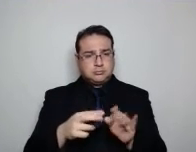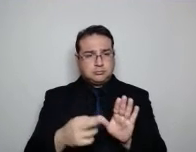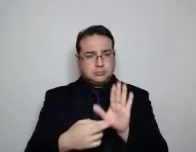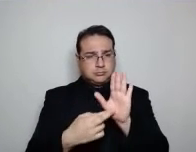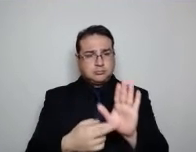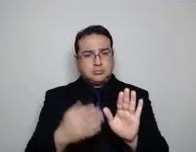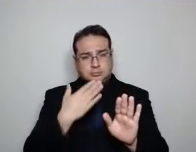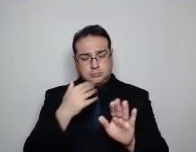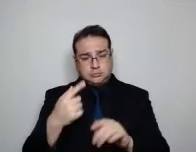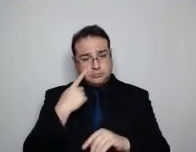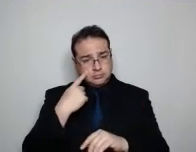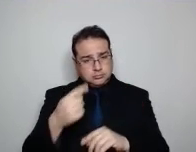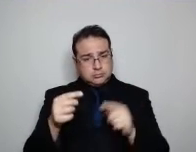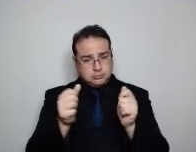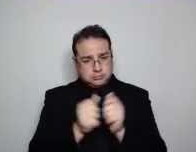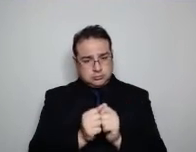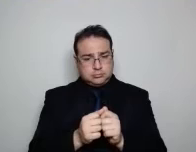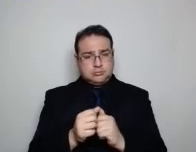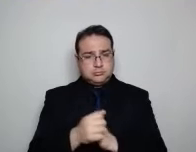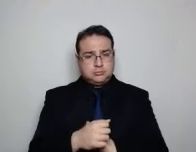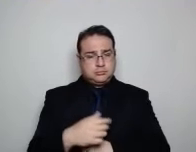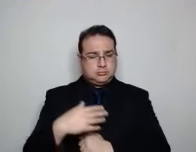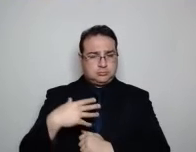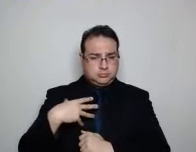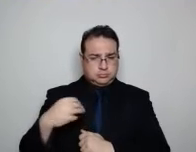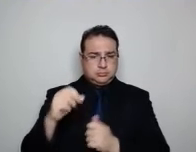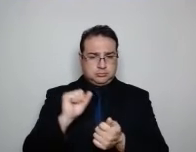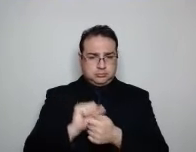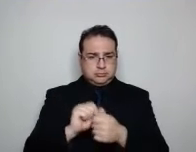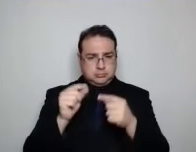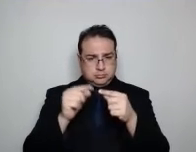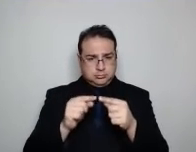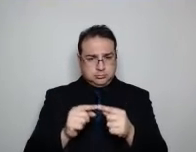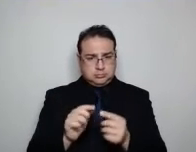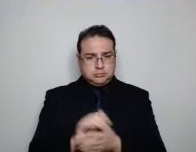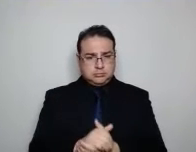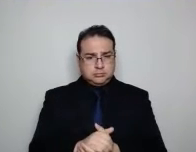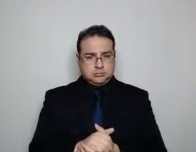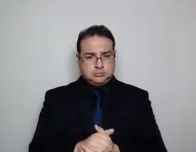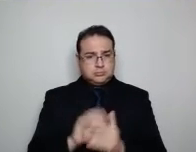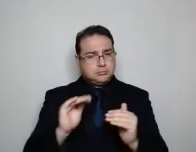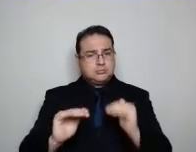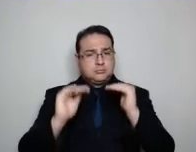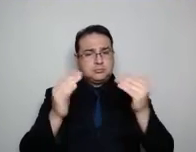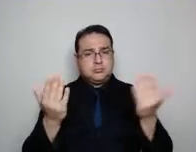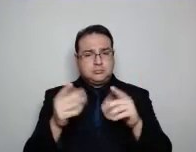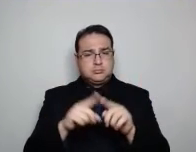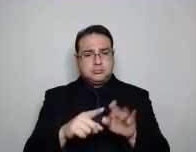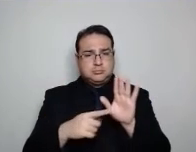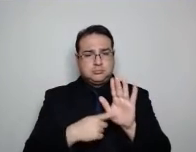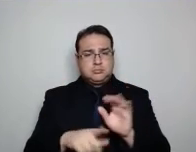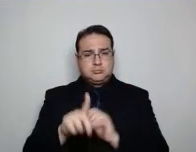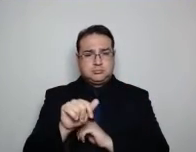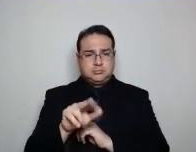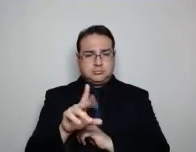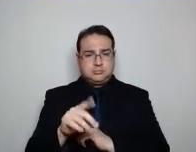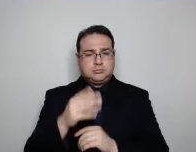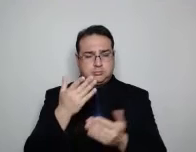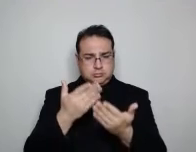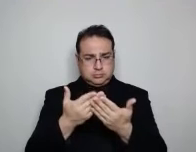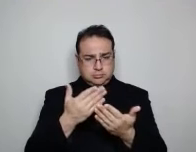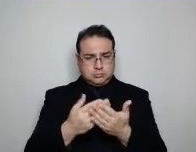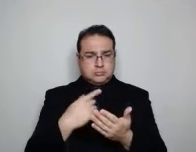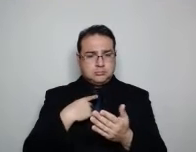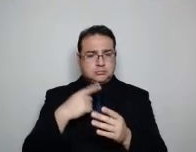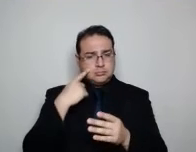interesse dos membros nessa oportunidade. Excelência, esse é o caso de se aguardar um estudo social para